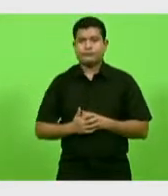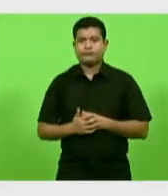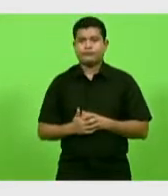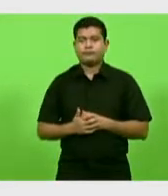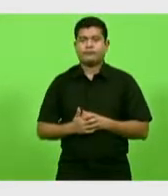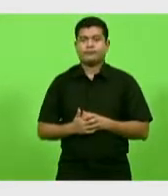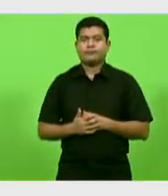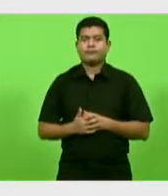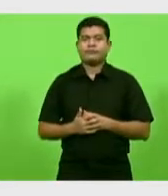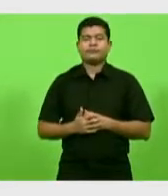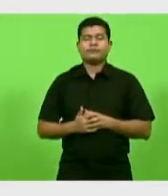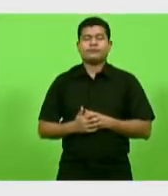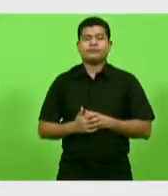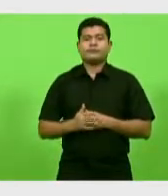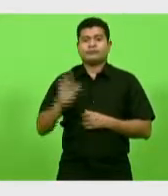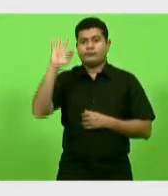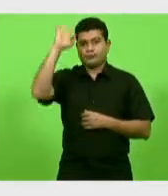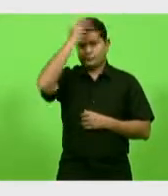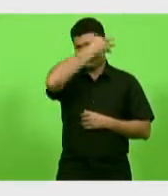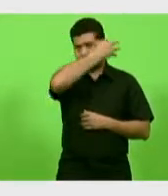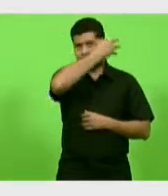Deputado Fabiano da Luz?